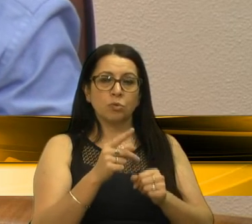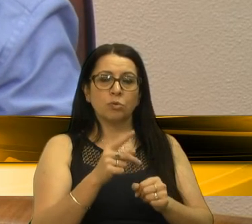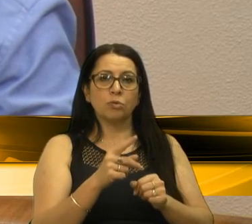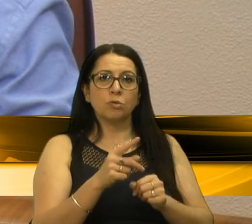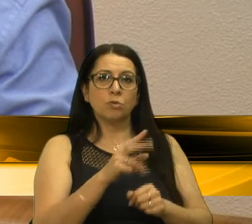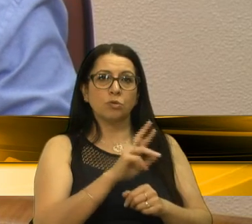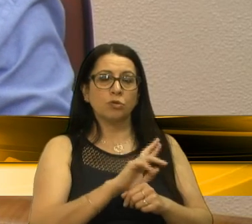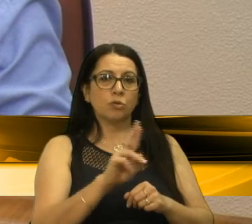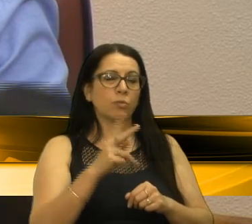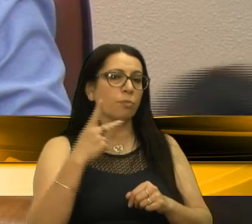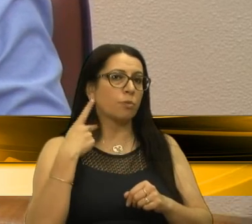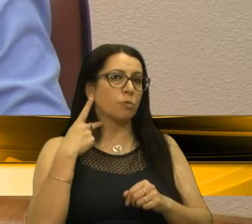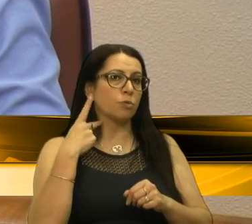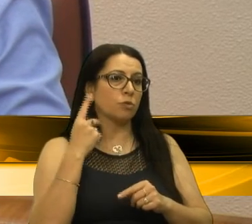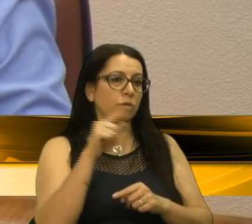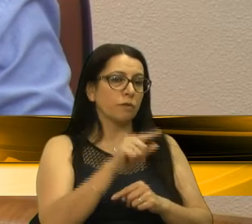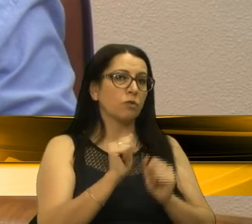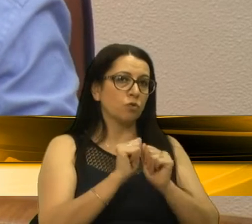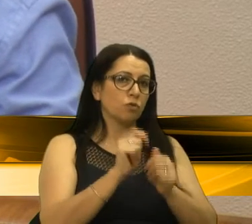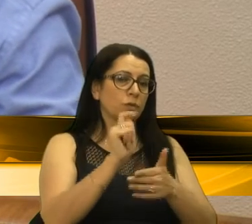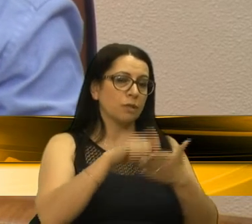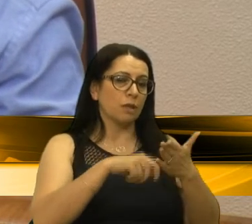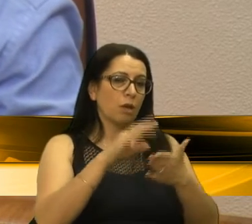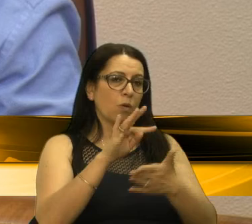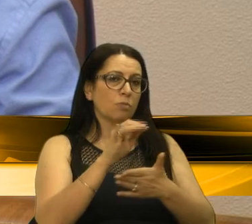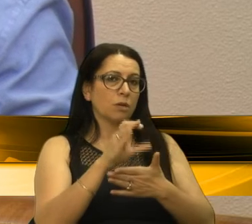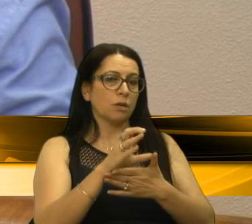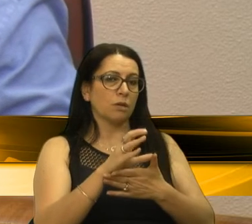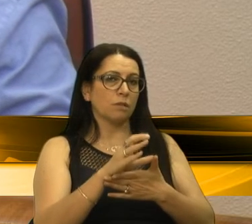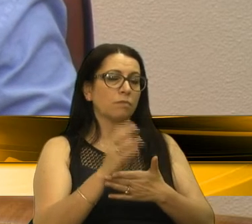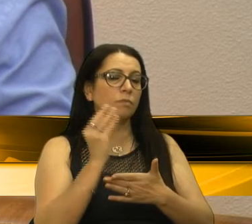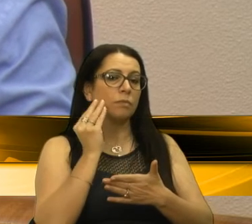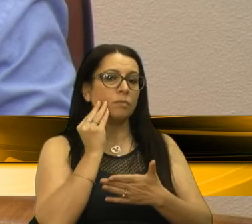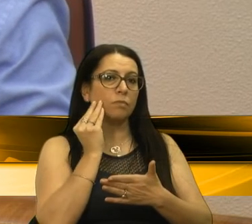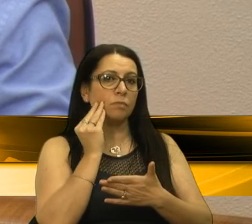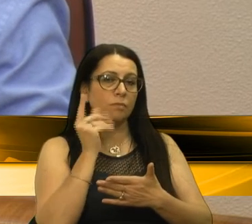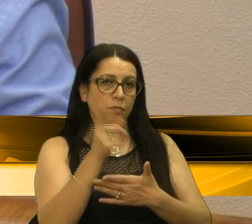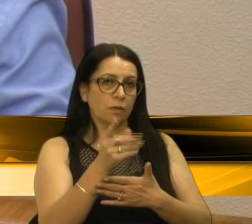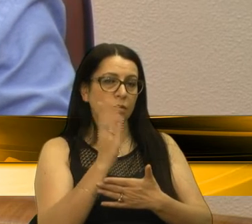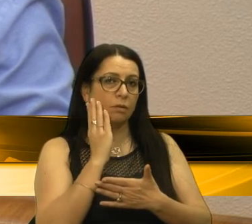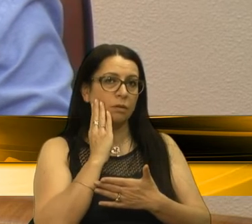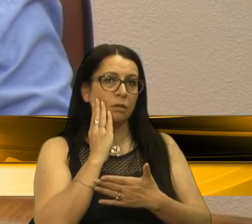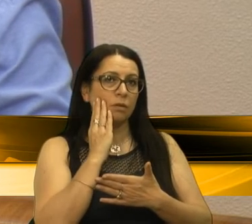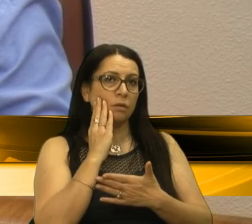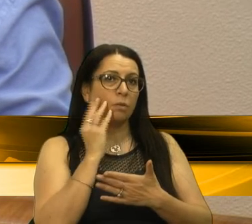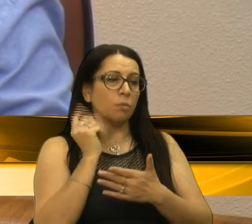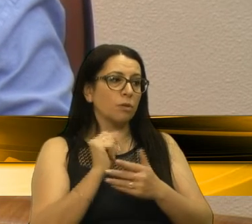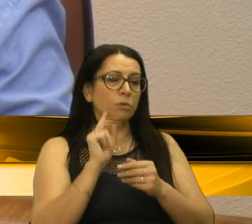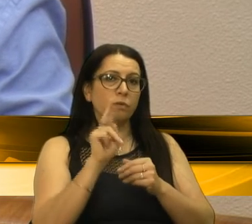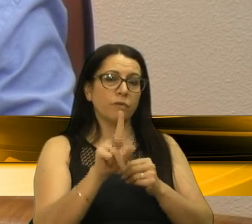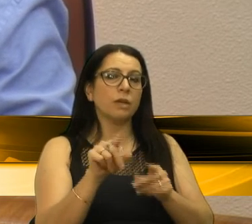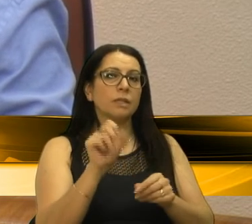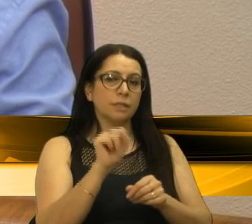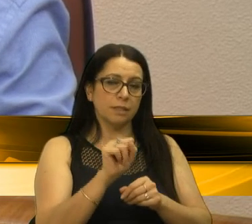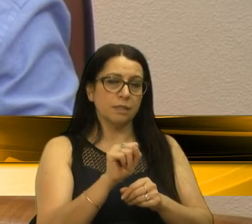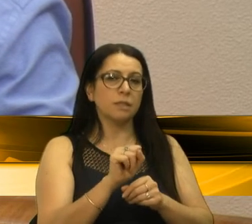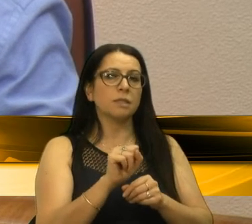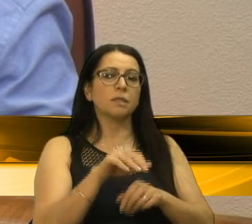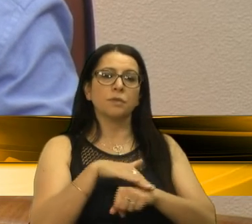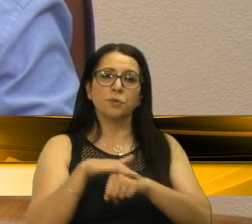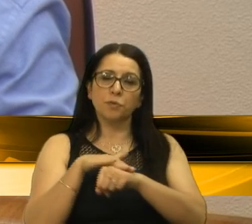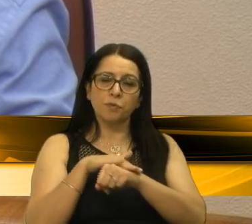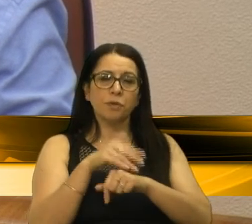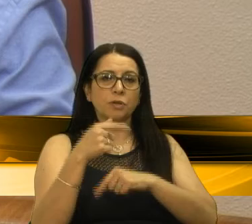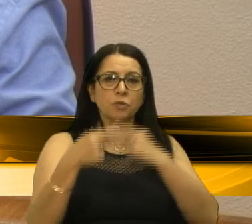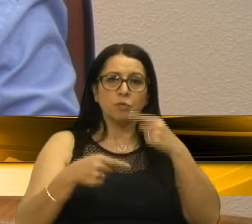sentissem confortáveis em assinar o TAC junto com o município. Doutora Cássia Kuhn. Então, podemos afirmar que houve, sim, a conversa e a discussão